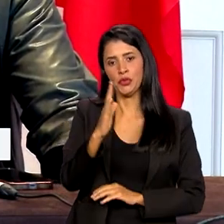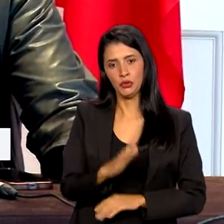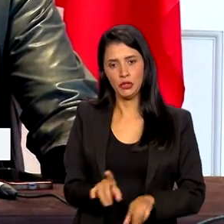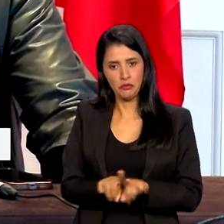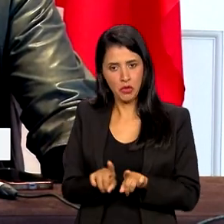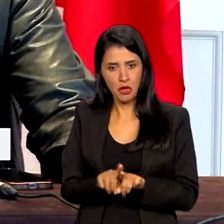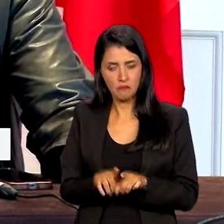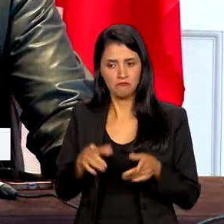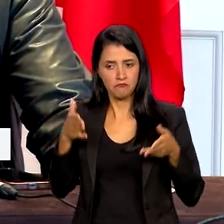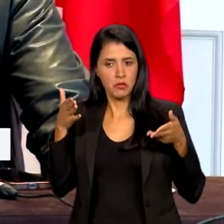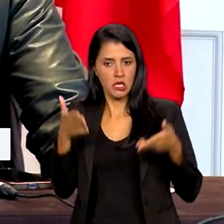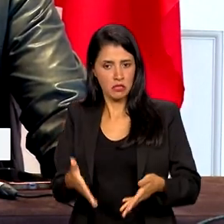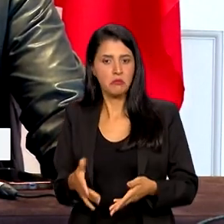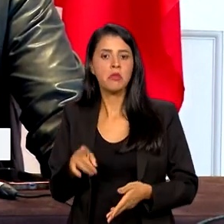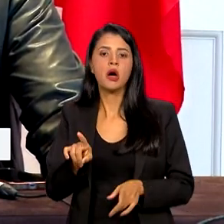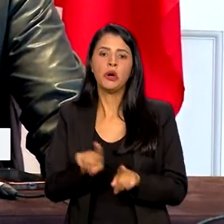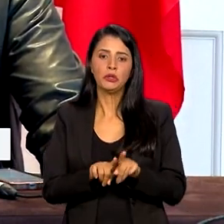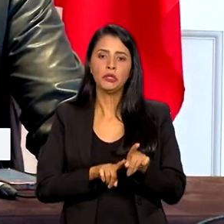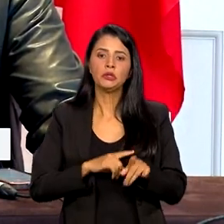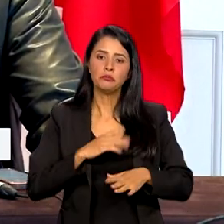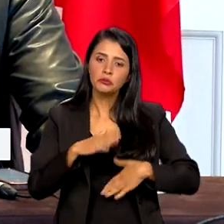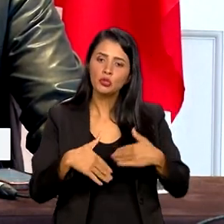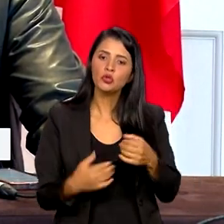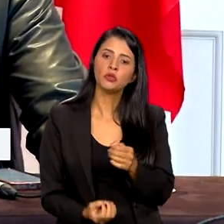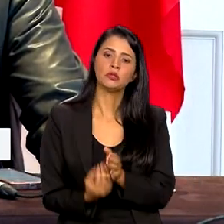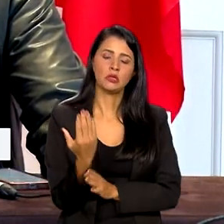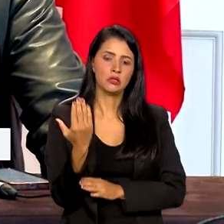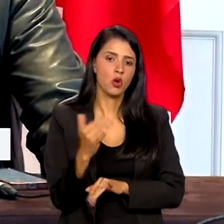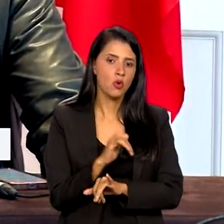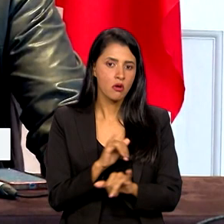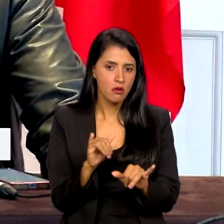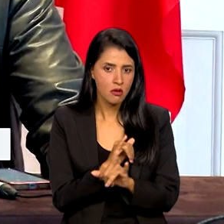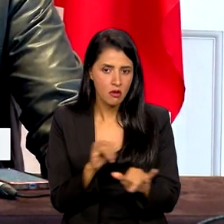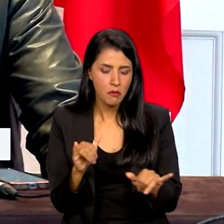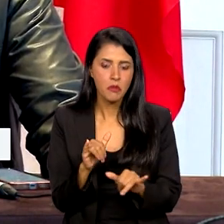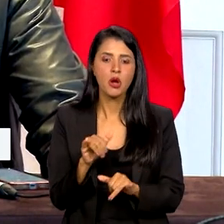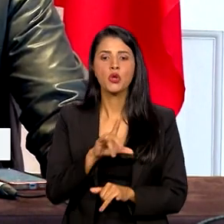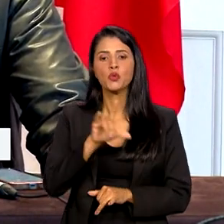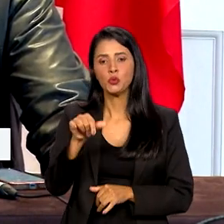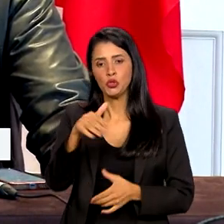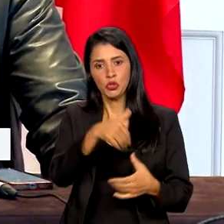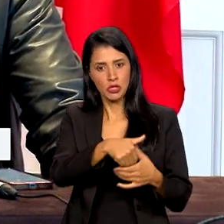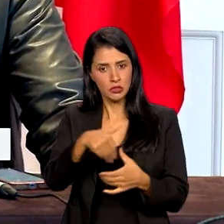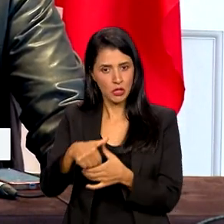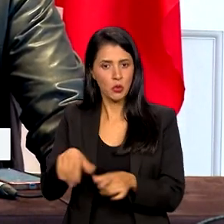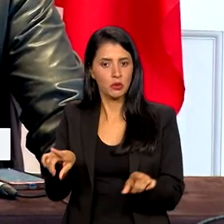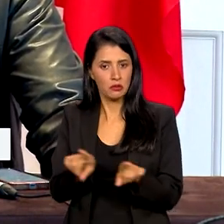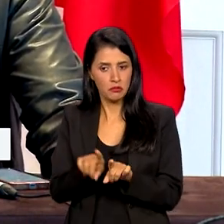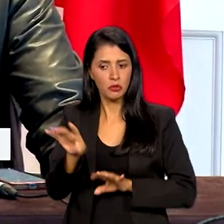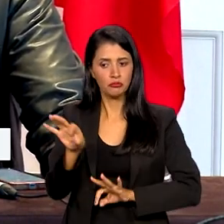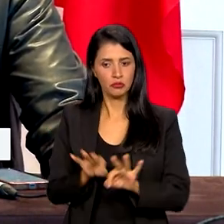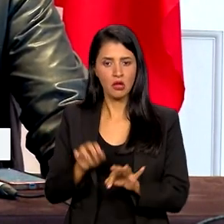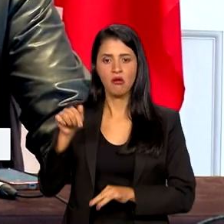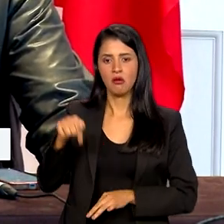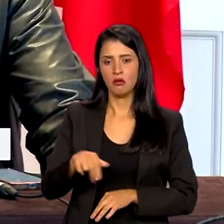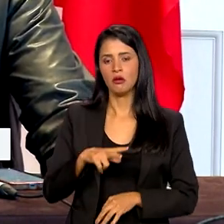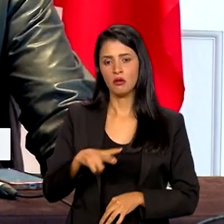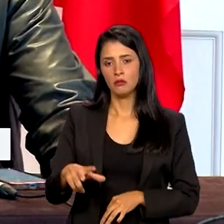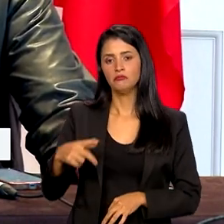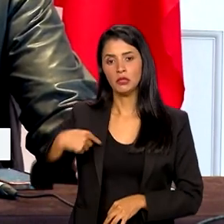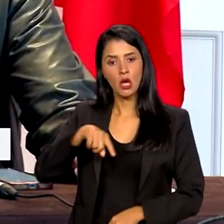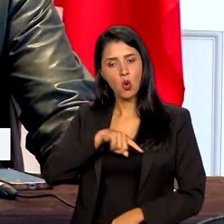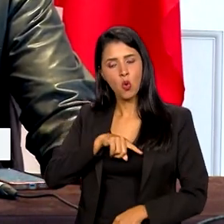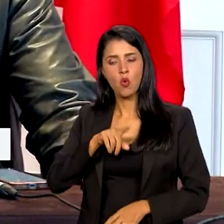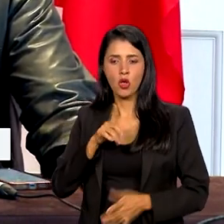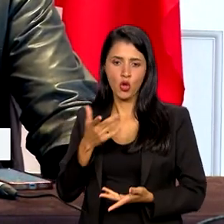Participaram ativamente do processo de organização da campanha e do dia da eleição. Então, eu em